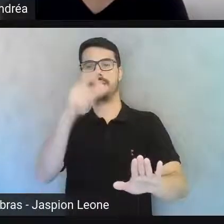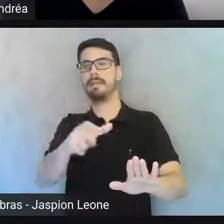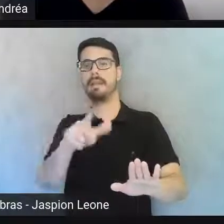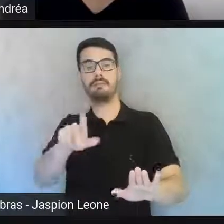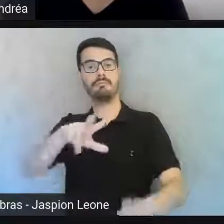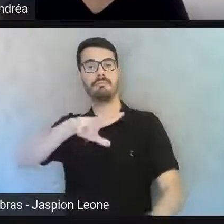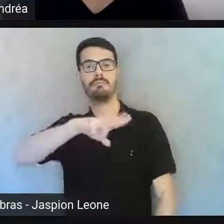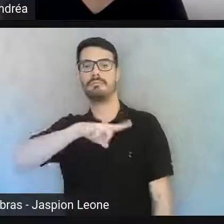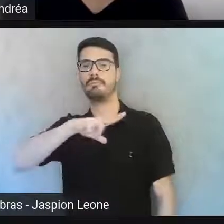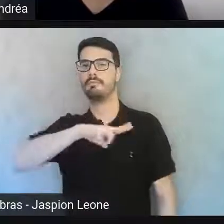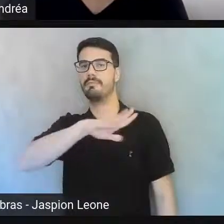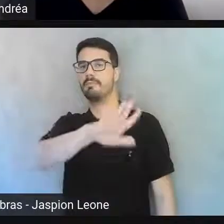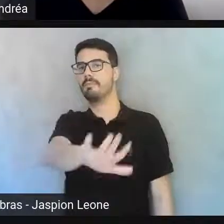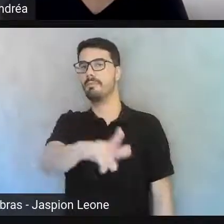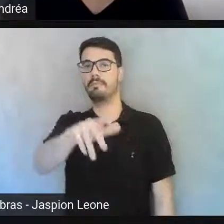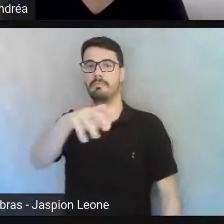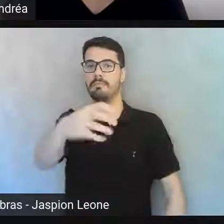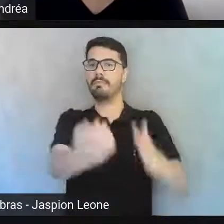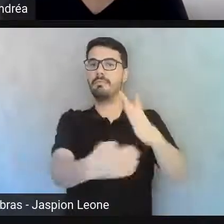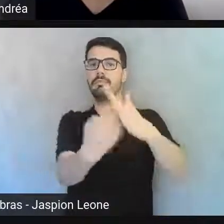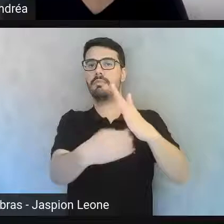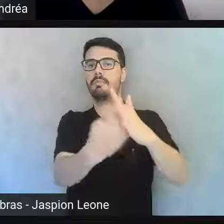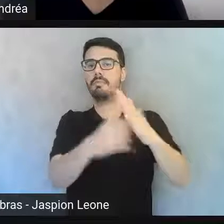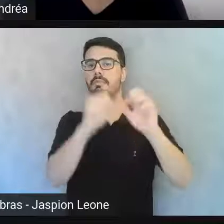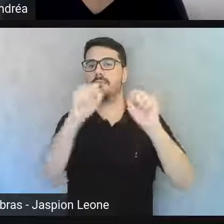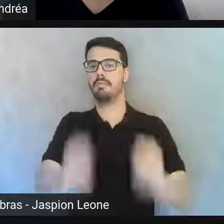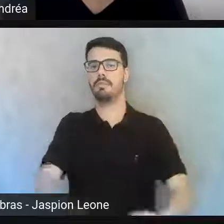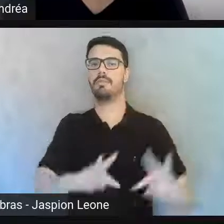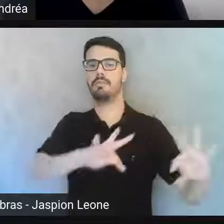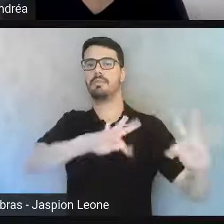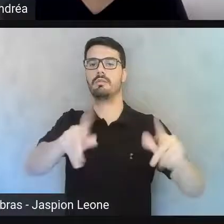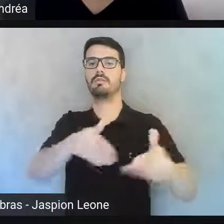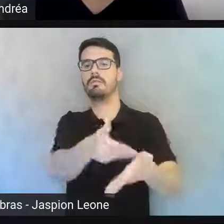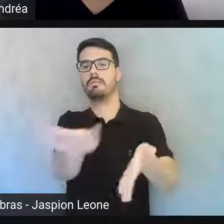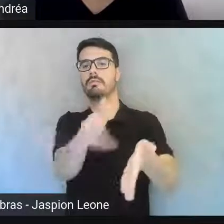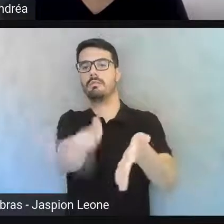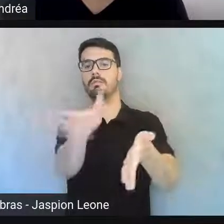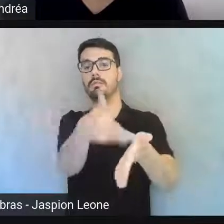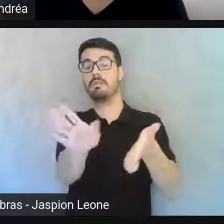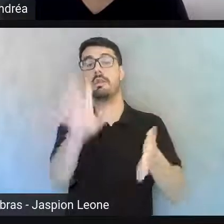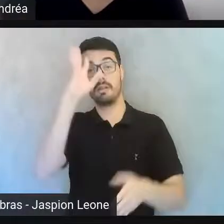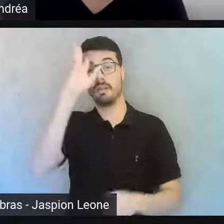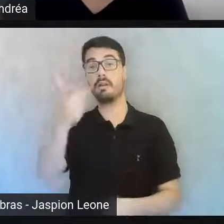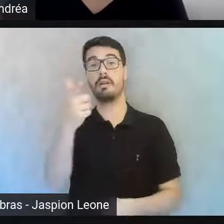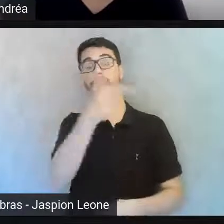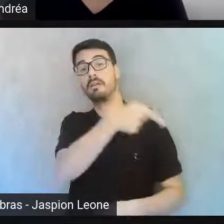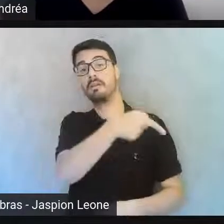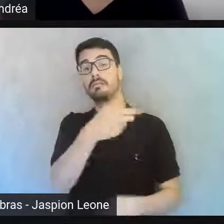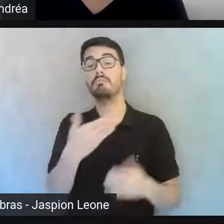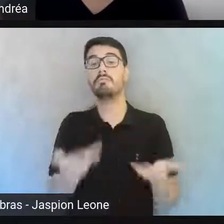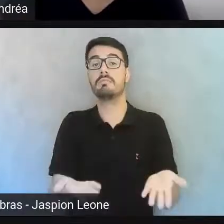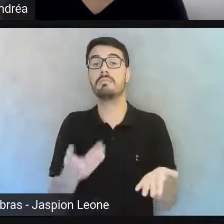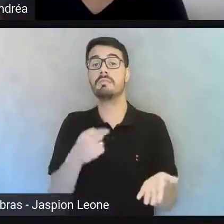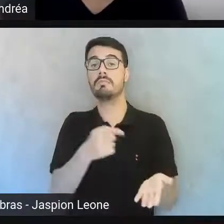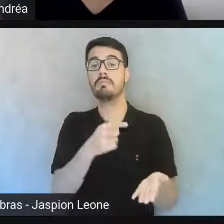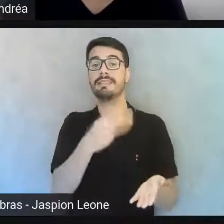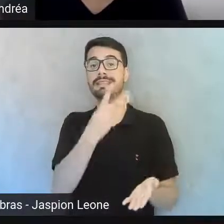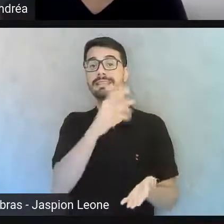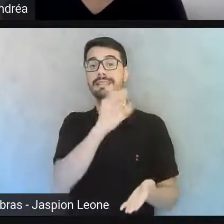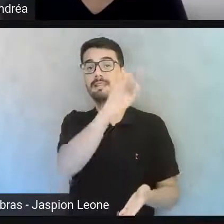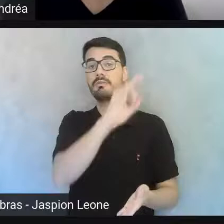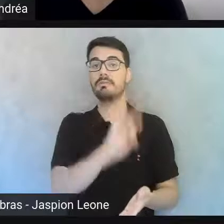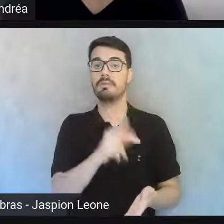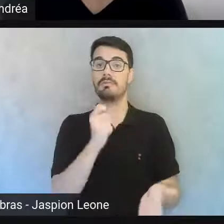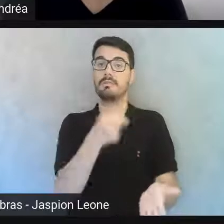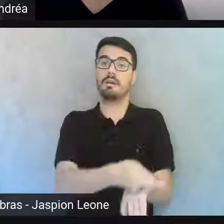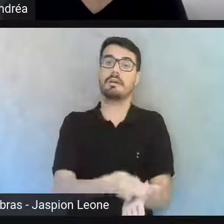A empresa pode mandar todo mundo embora. Quem vai decidir se vai mandar embora ou se vai arcar com esse custo de 30%, se